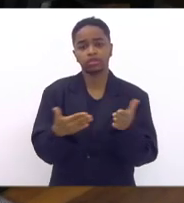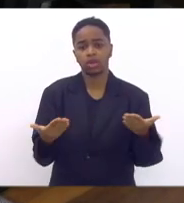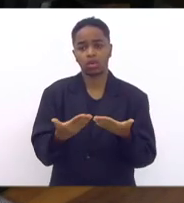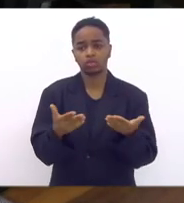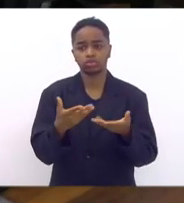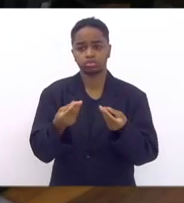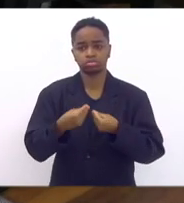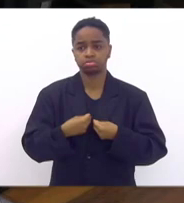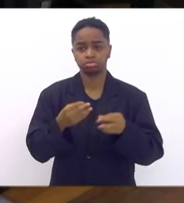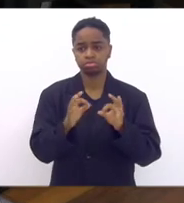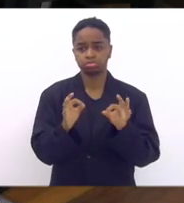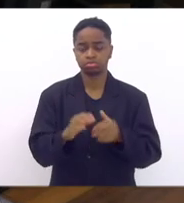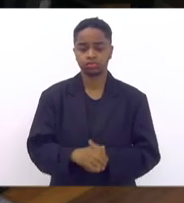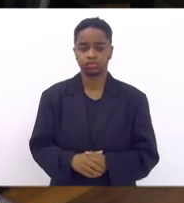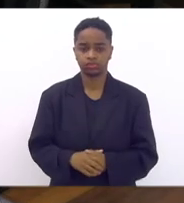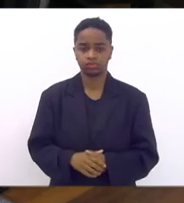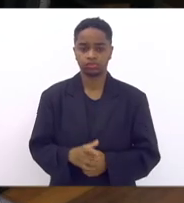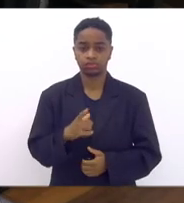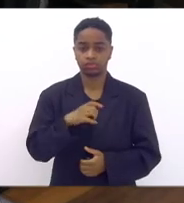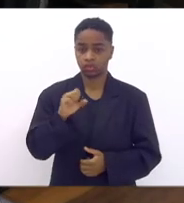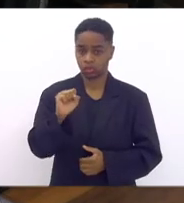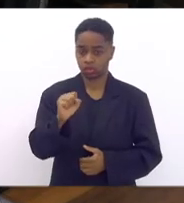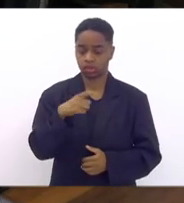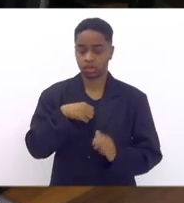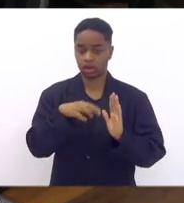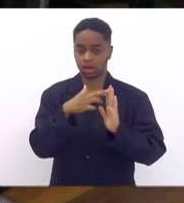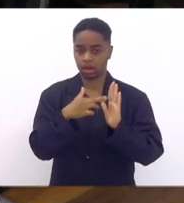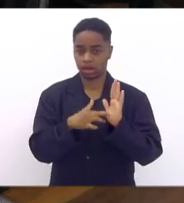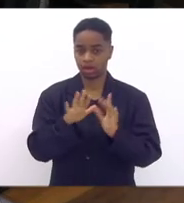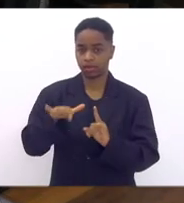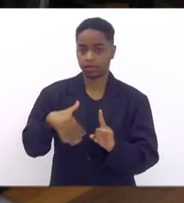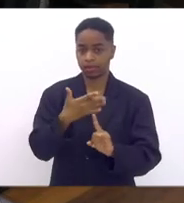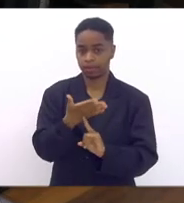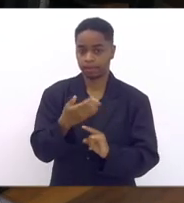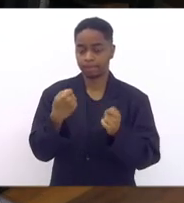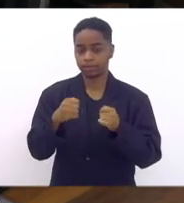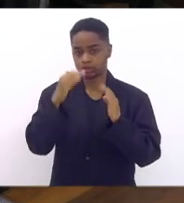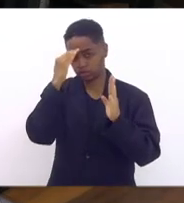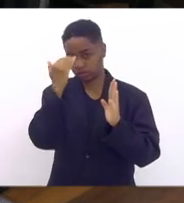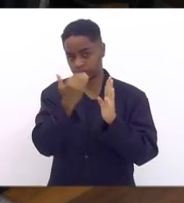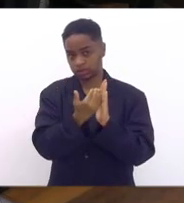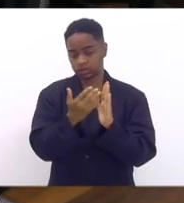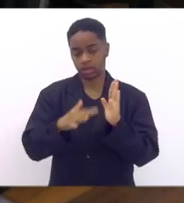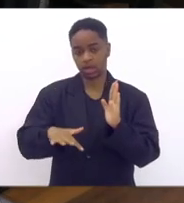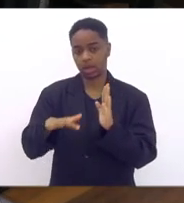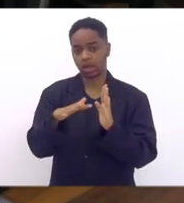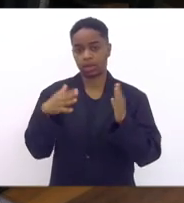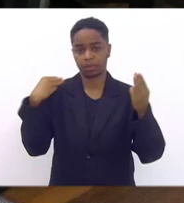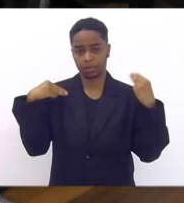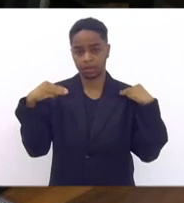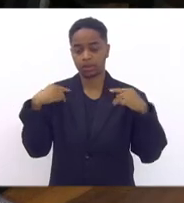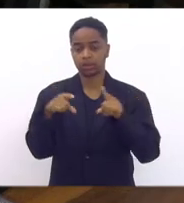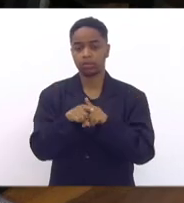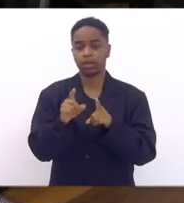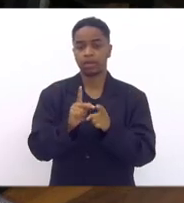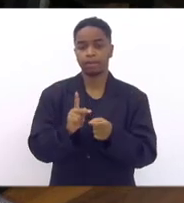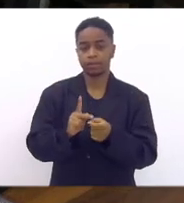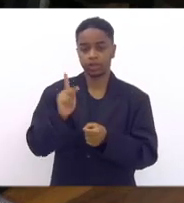norm oito sim as regras ambientais a serem seguidos pro comércio marítimo para